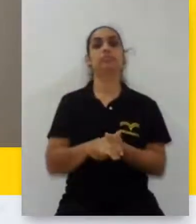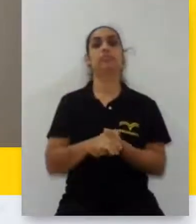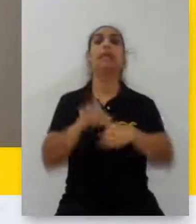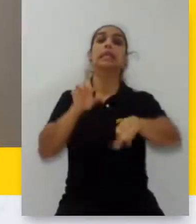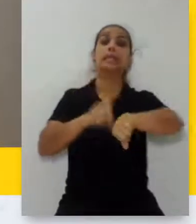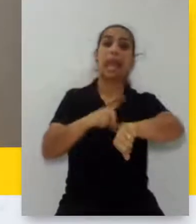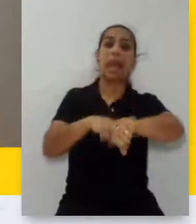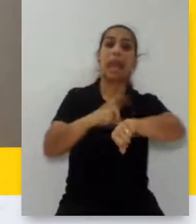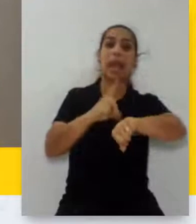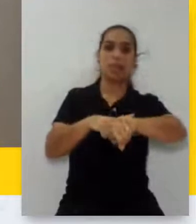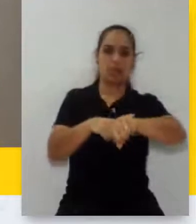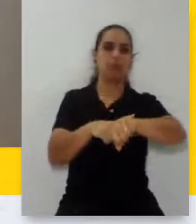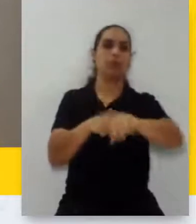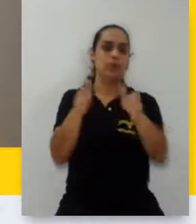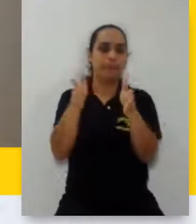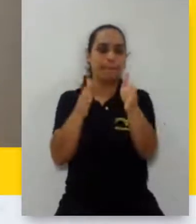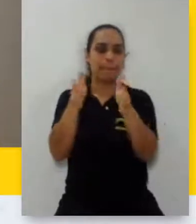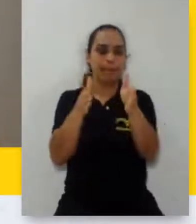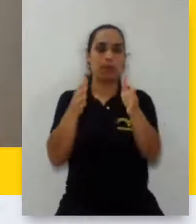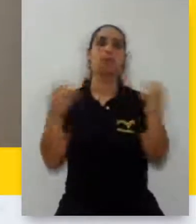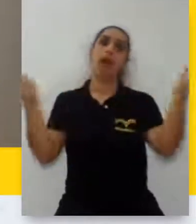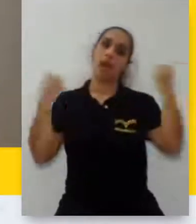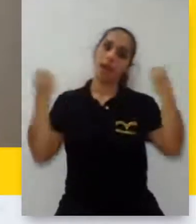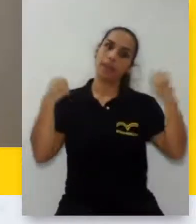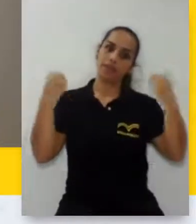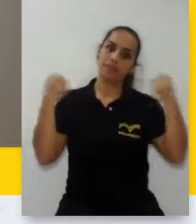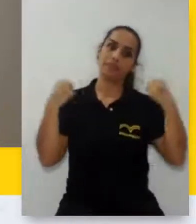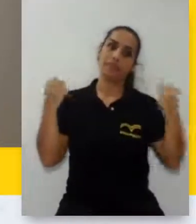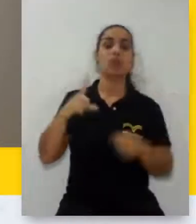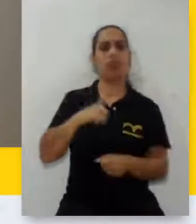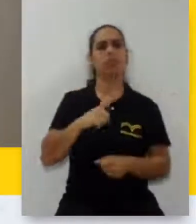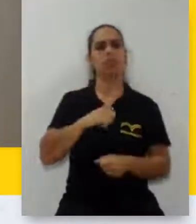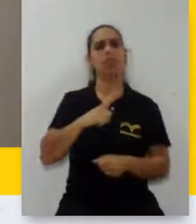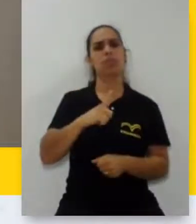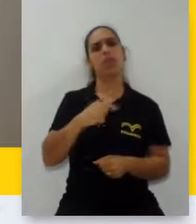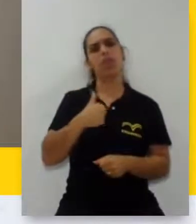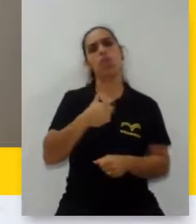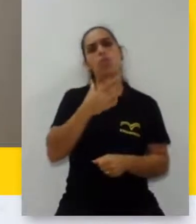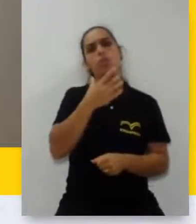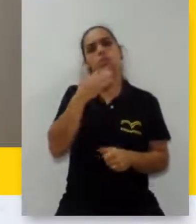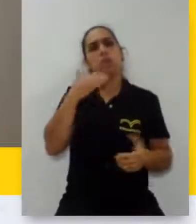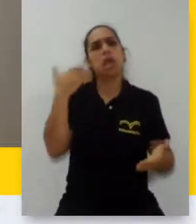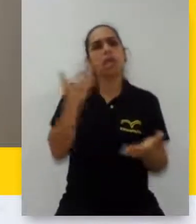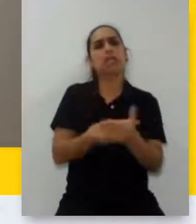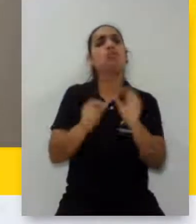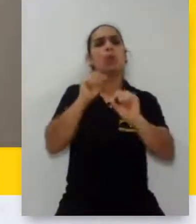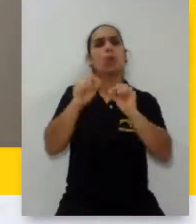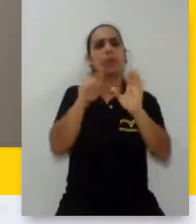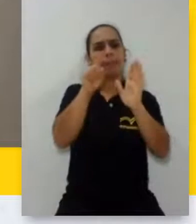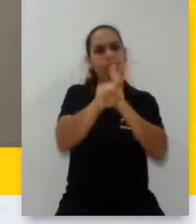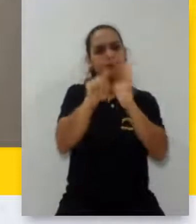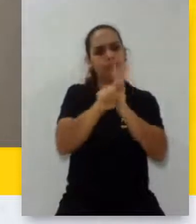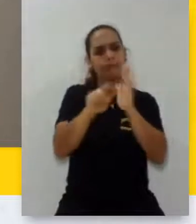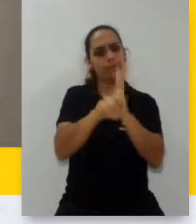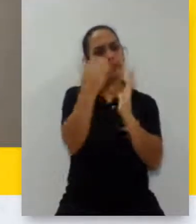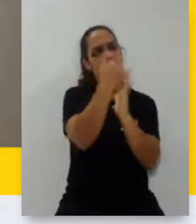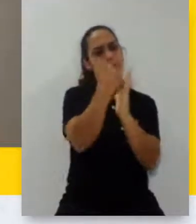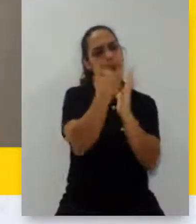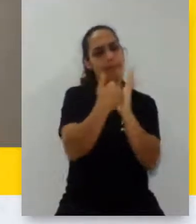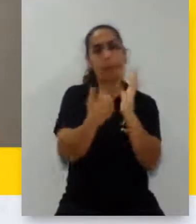são perguntas que eu acredito que na sua fala, professor, você conseguiu trazer muito bem essas informações para a gente.